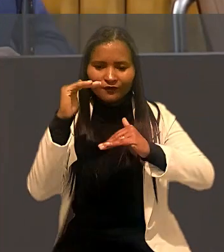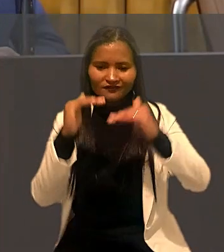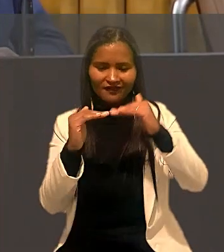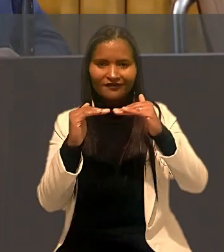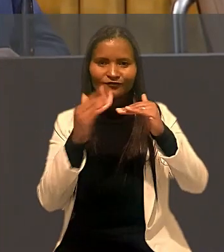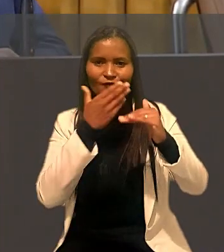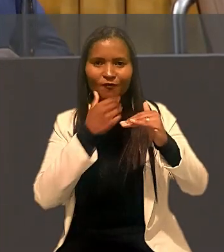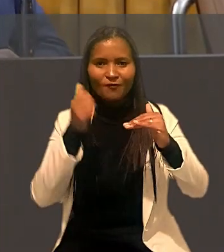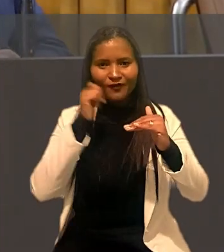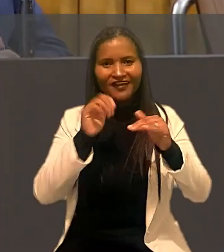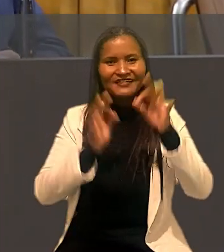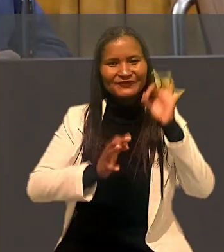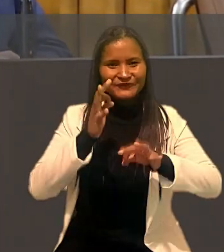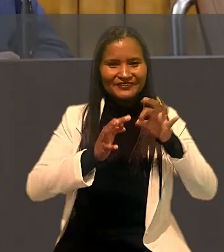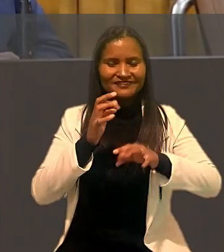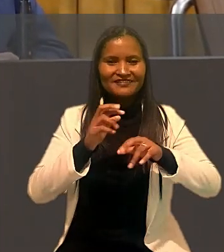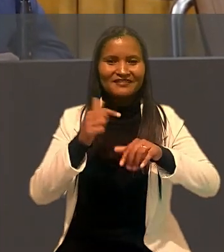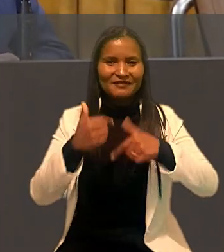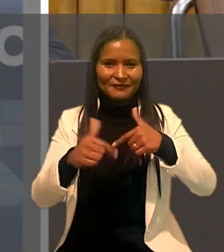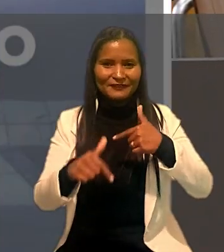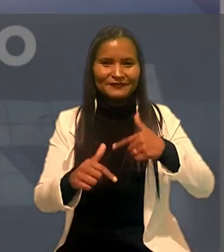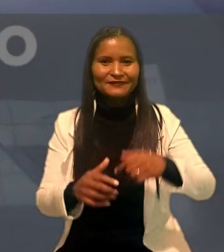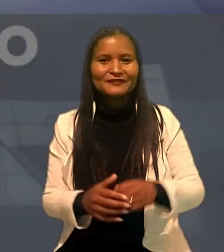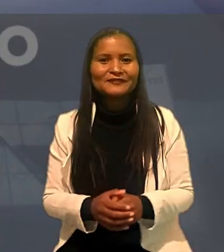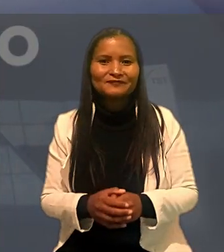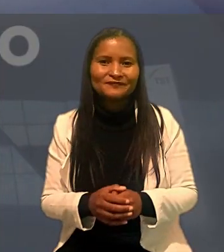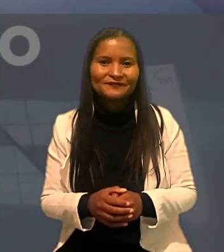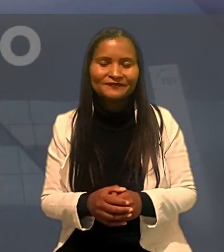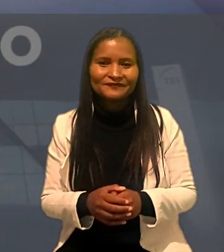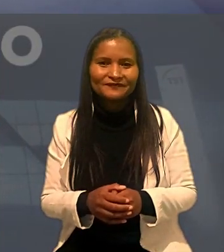de gênero na Justiça Trabalhista.